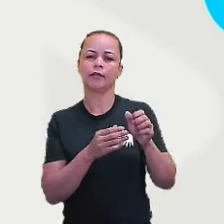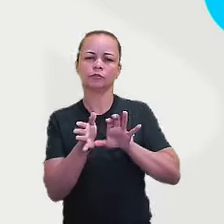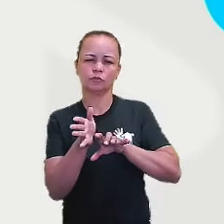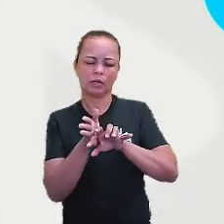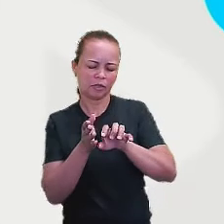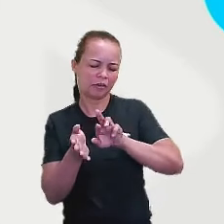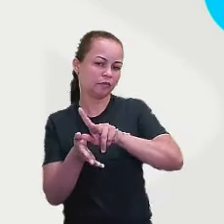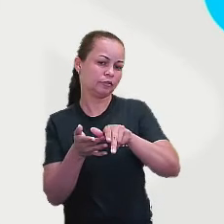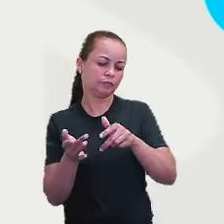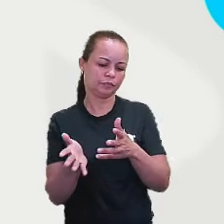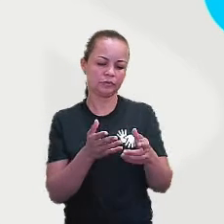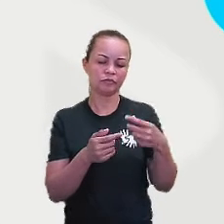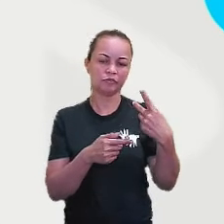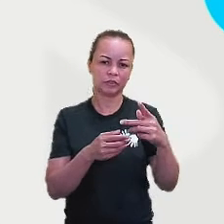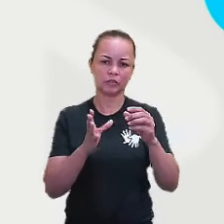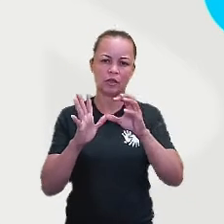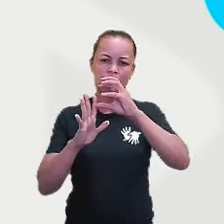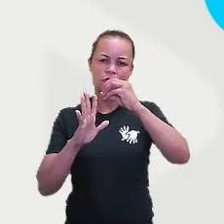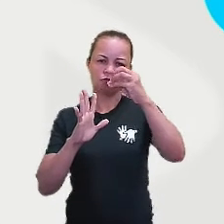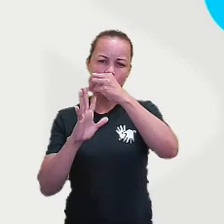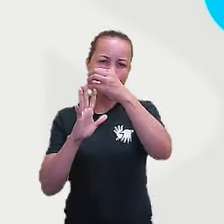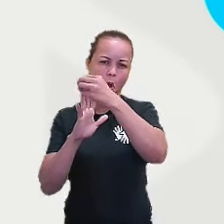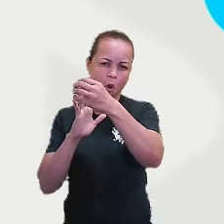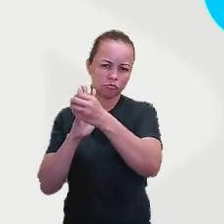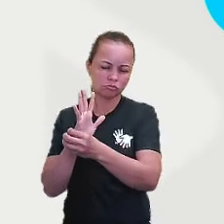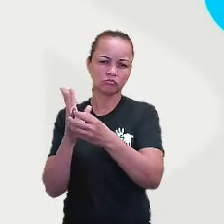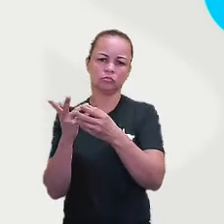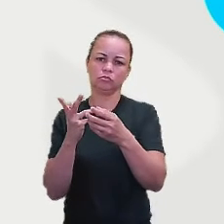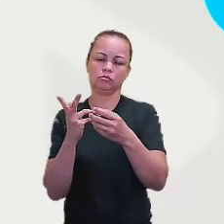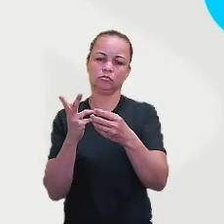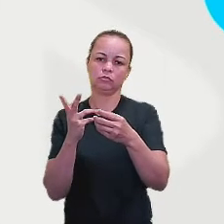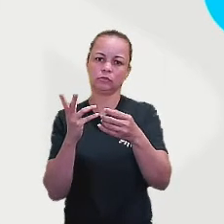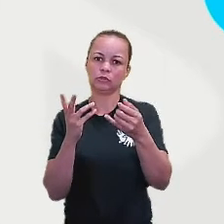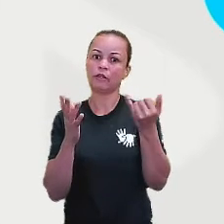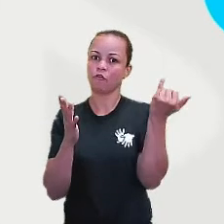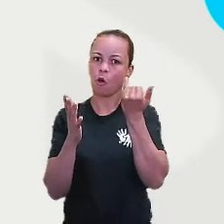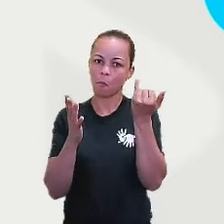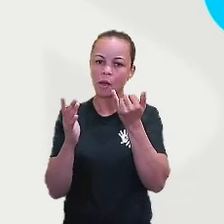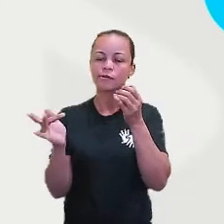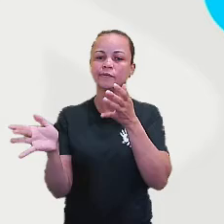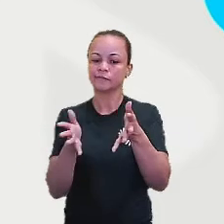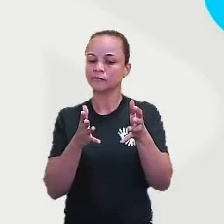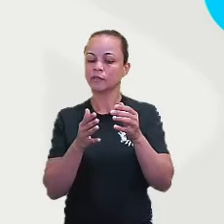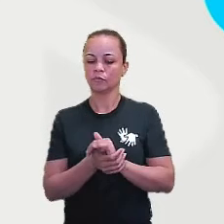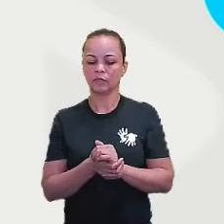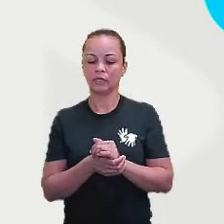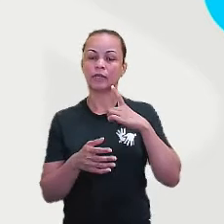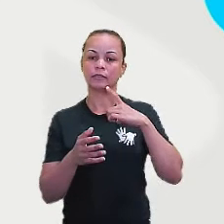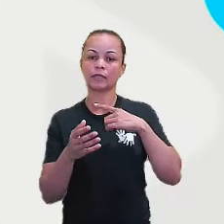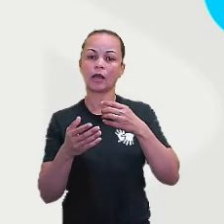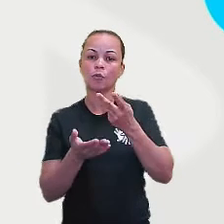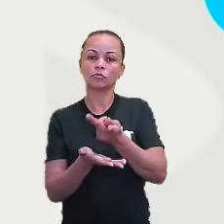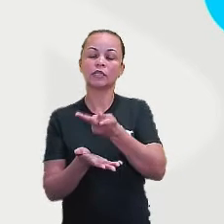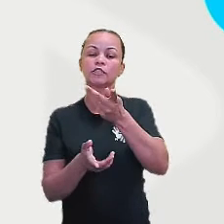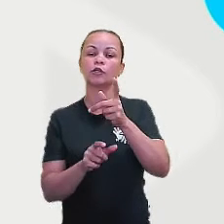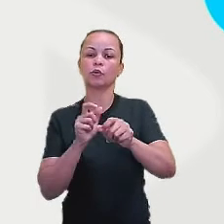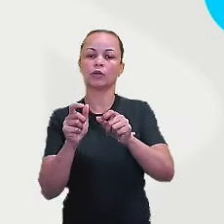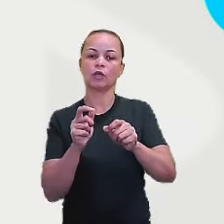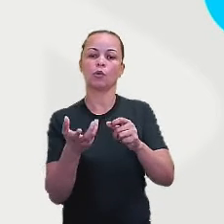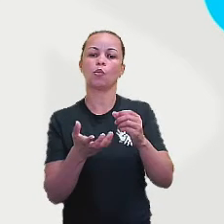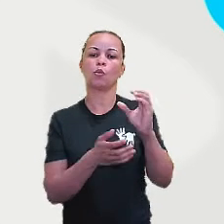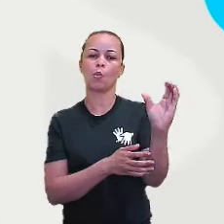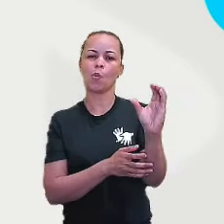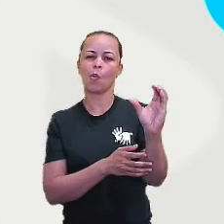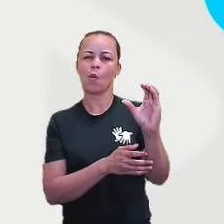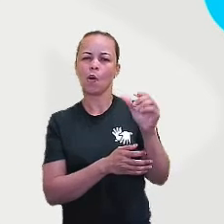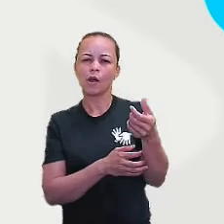um processo fotossintético. Então nesse processo fotossintético, guarda essa informação, está ocorrendo a fixação do carbono. Então, no primeiro